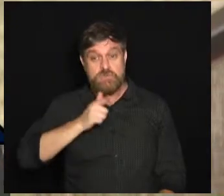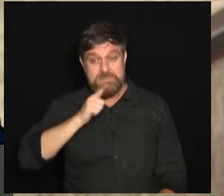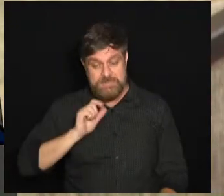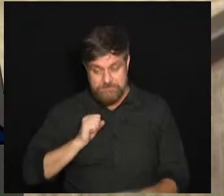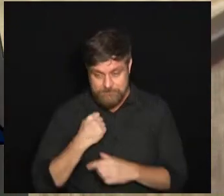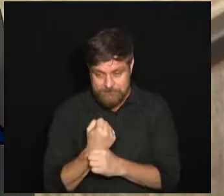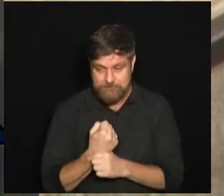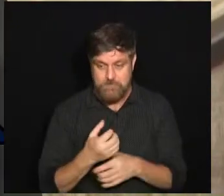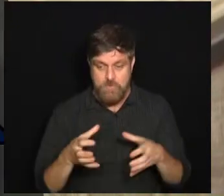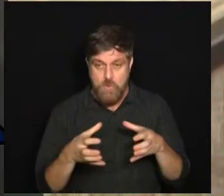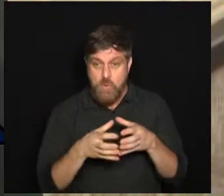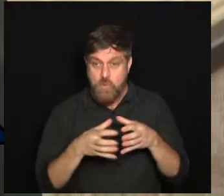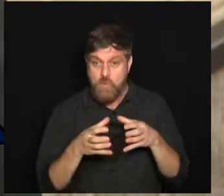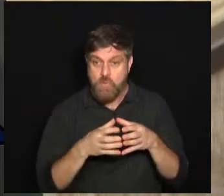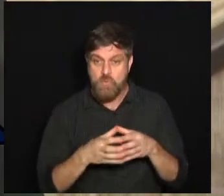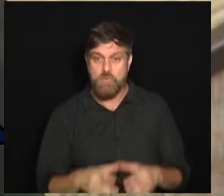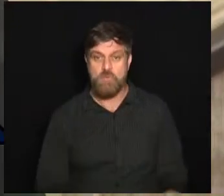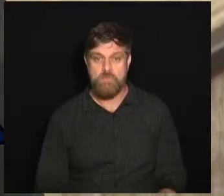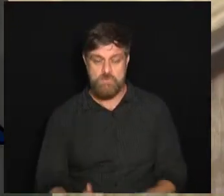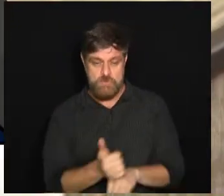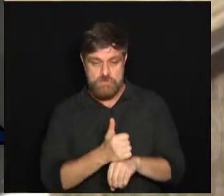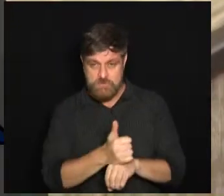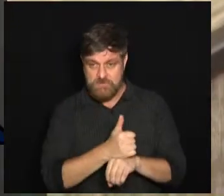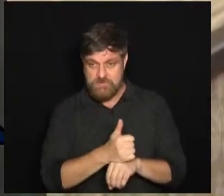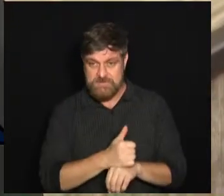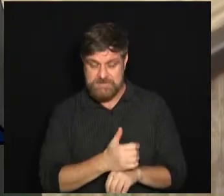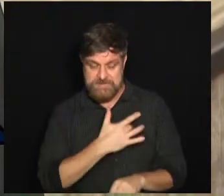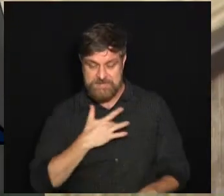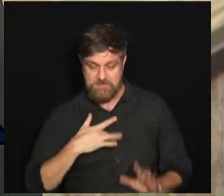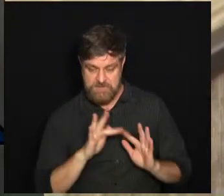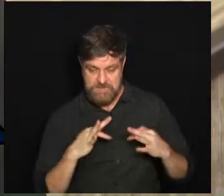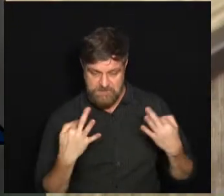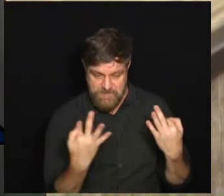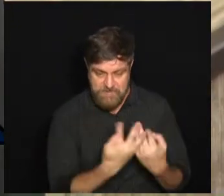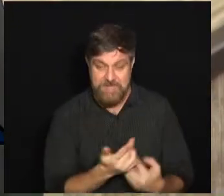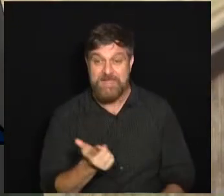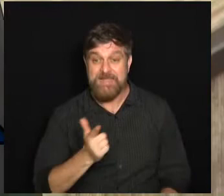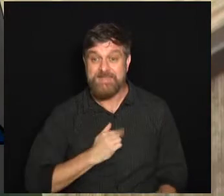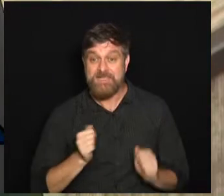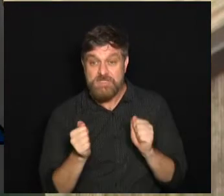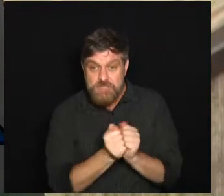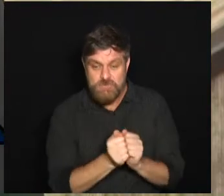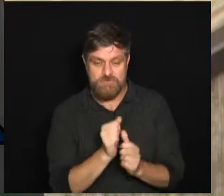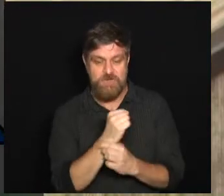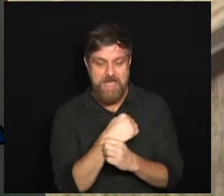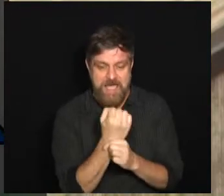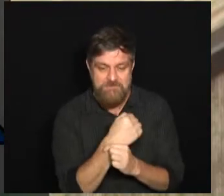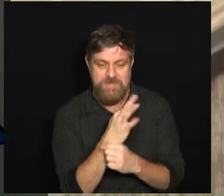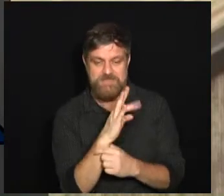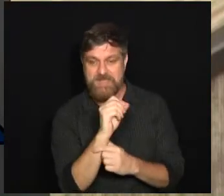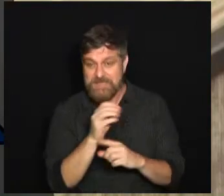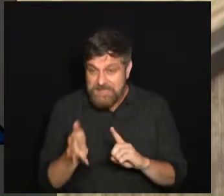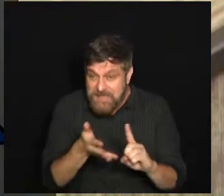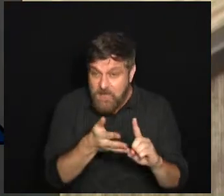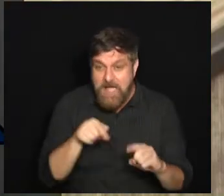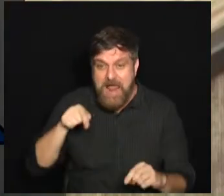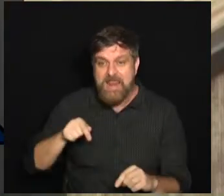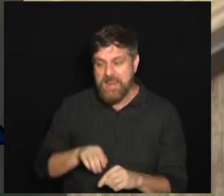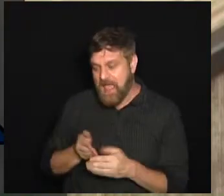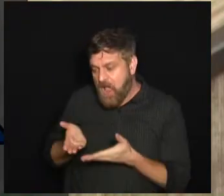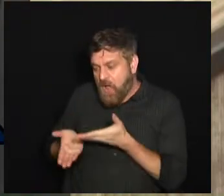as equipes de saúde da família, no Brasil inteiro, contassem com esses profissionais, nós estaremos garantindo um atendimento ainda